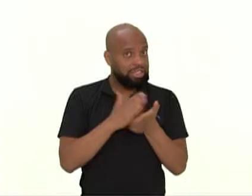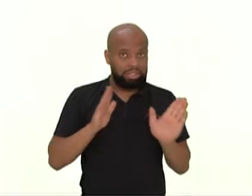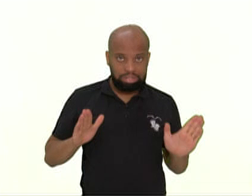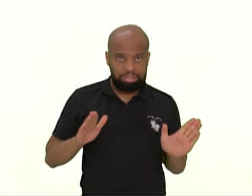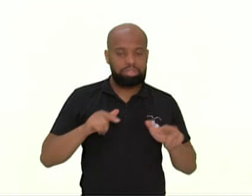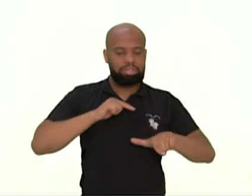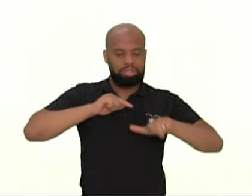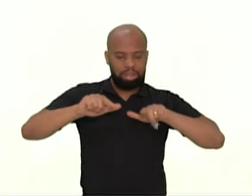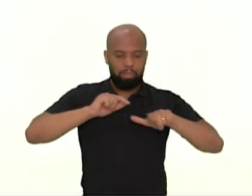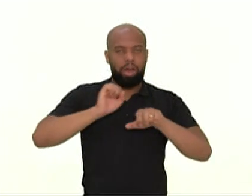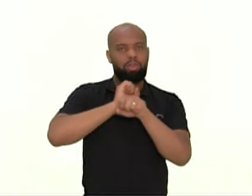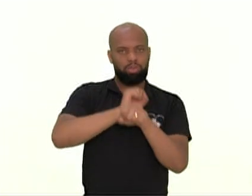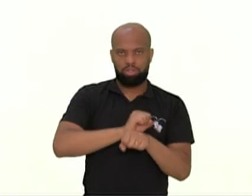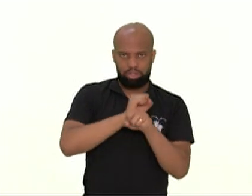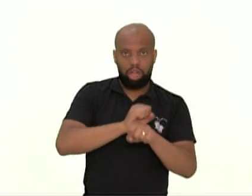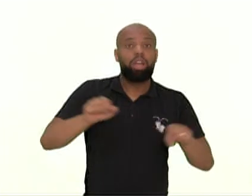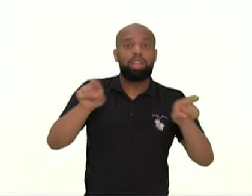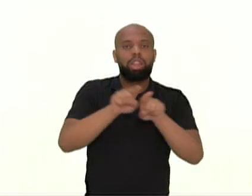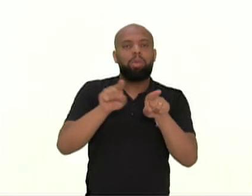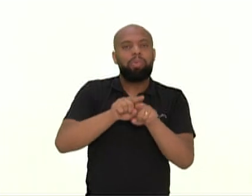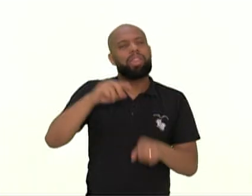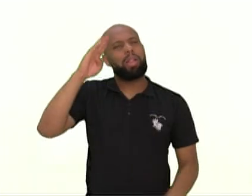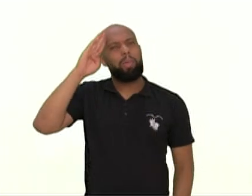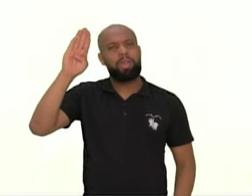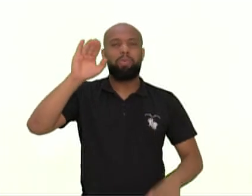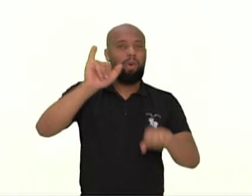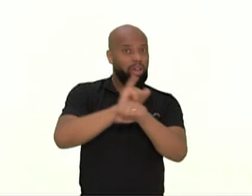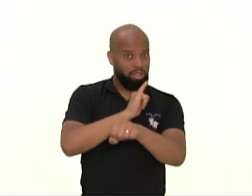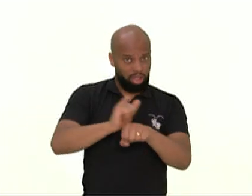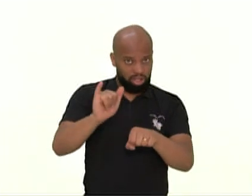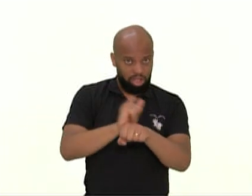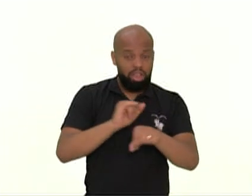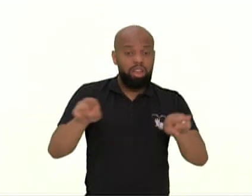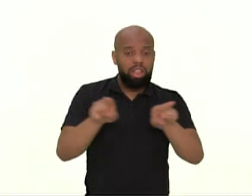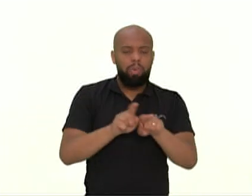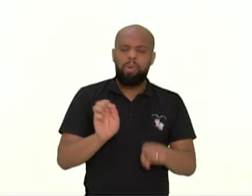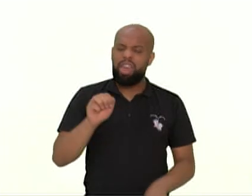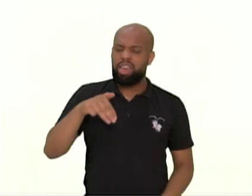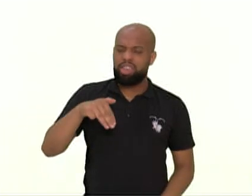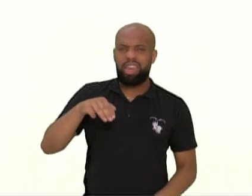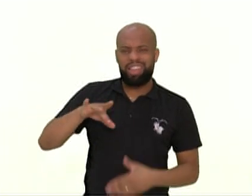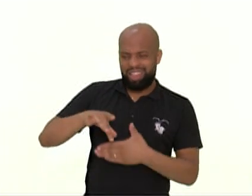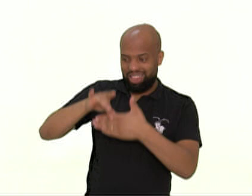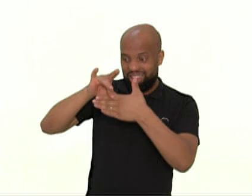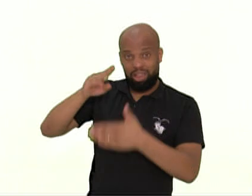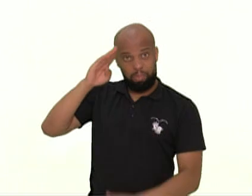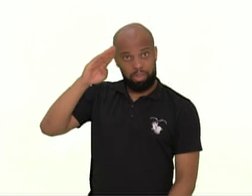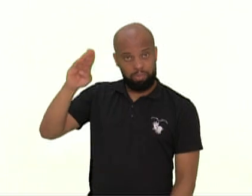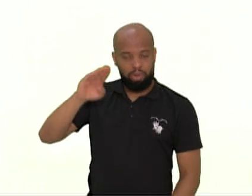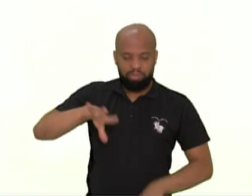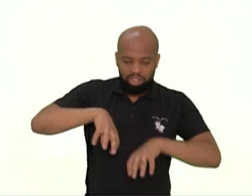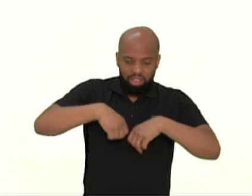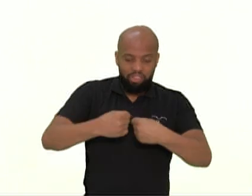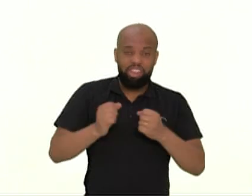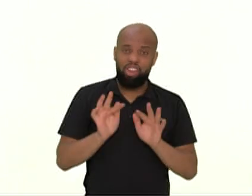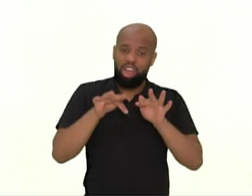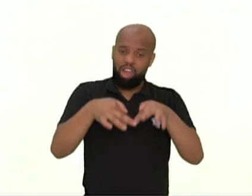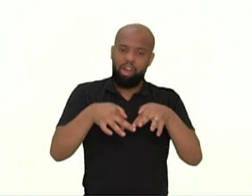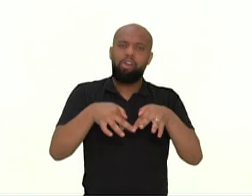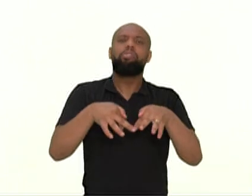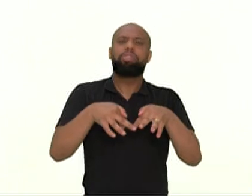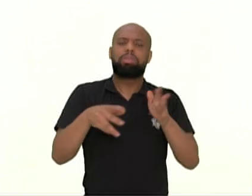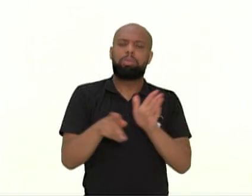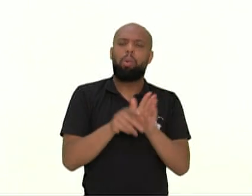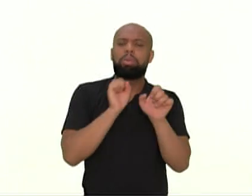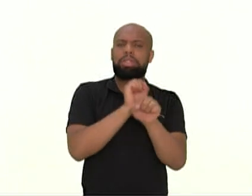escravo e também as principais estratégias e os principais líderes desse movimento que defendia a abolição